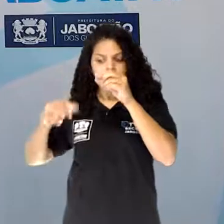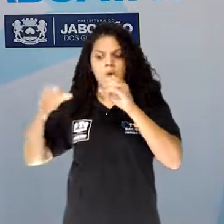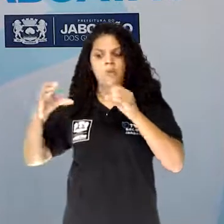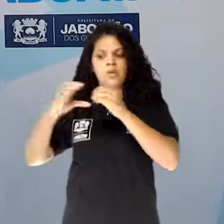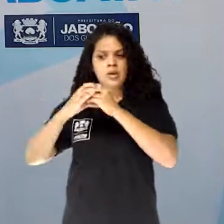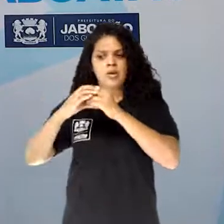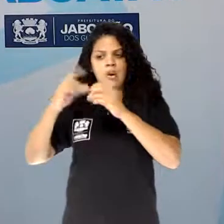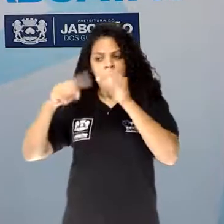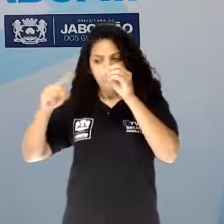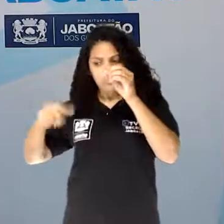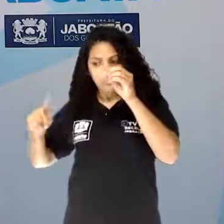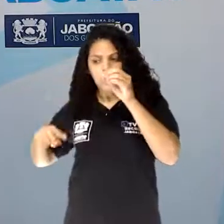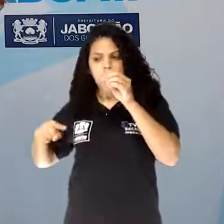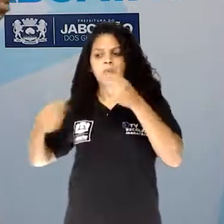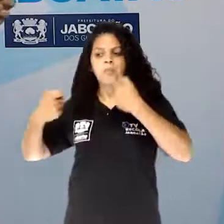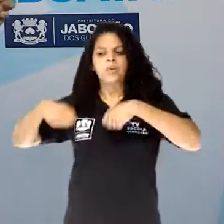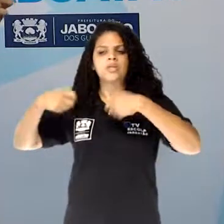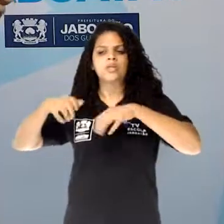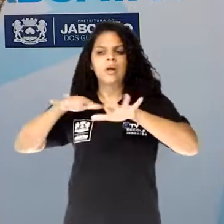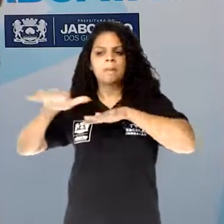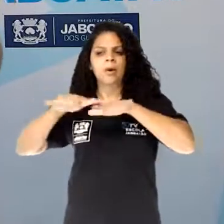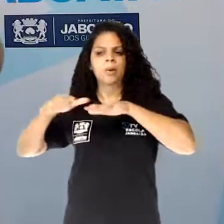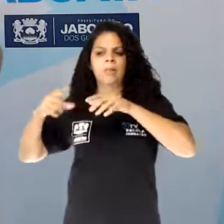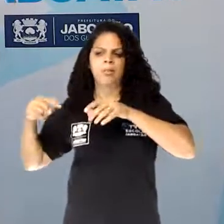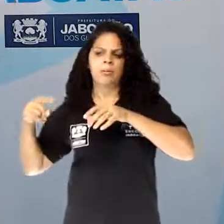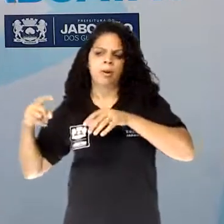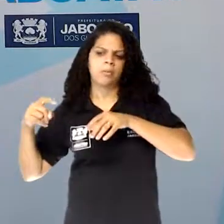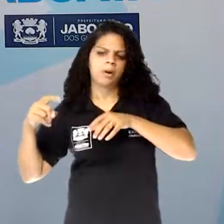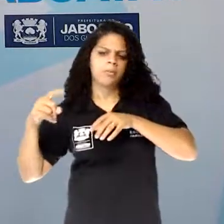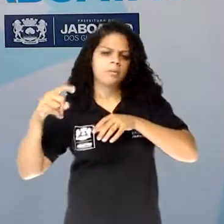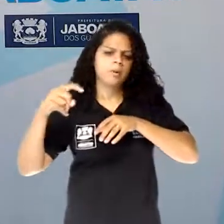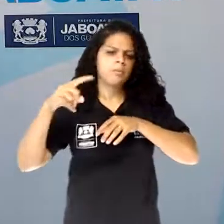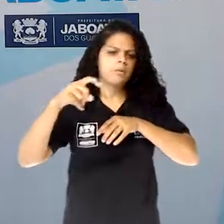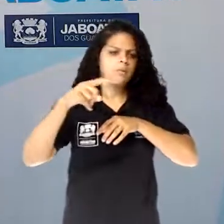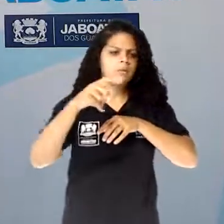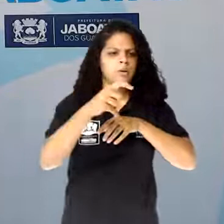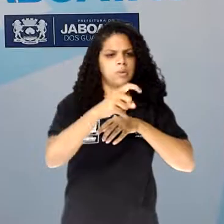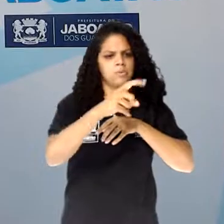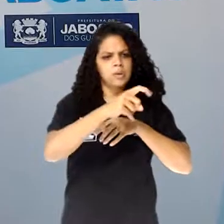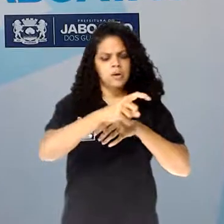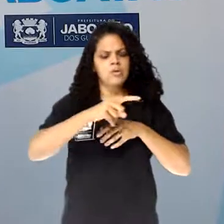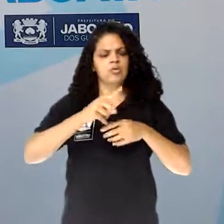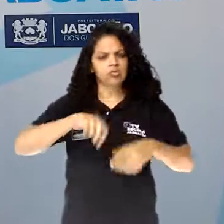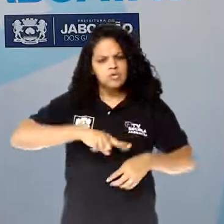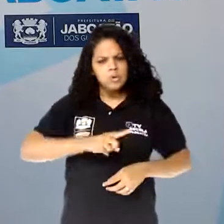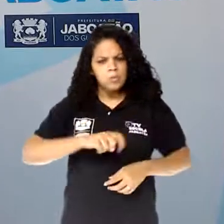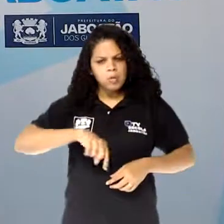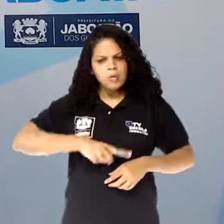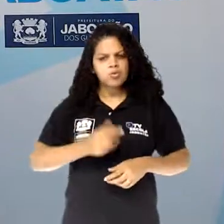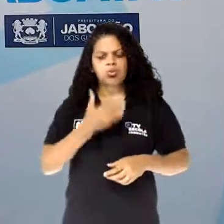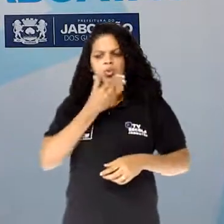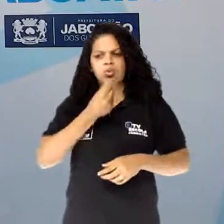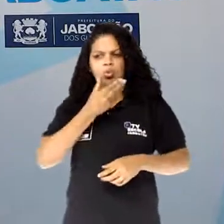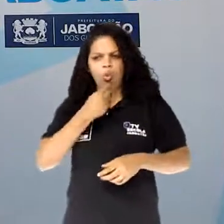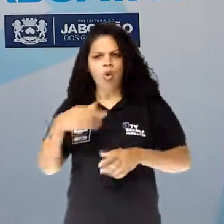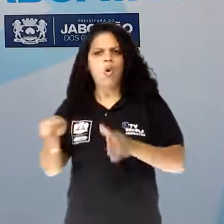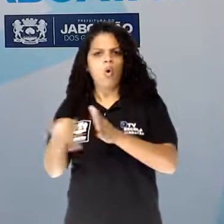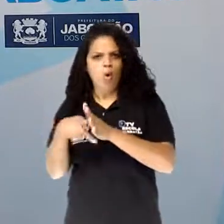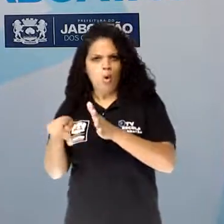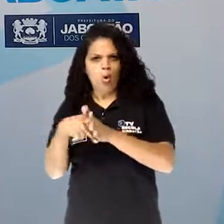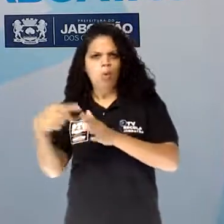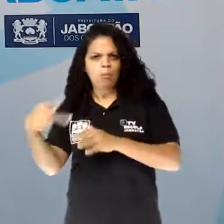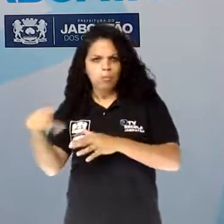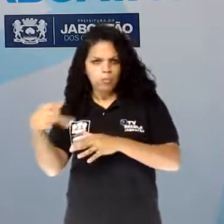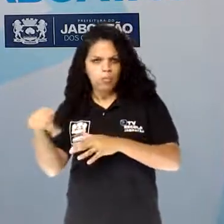locomover, né? Ela sai do sistema reprodutor do homem, vai caminhar o sistema reprodutor do homem todo, vai nadar, na verdade, né? O flagelo ajuda